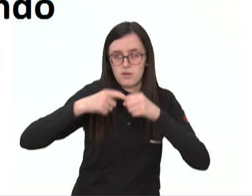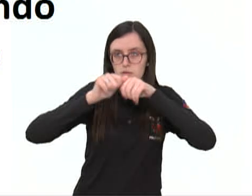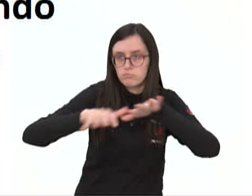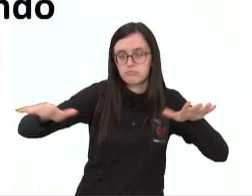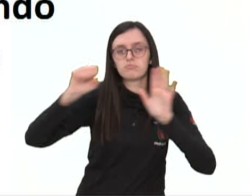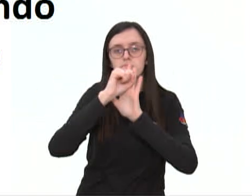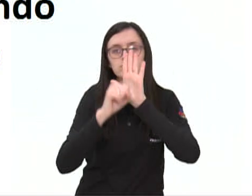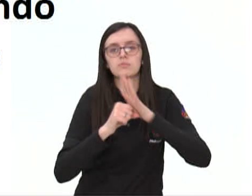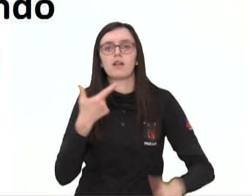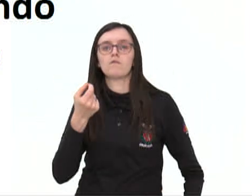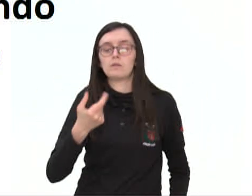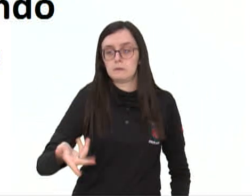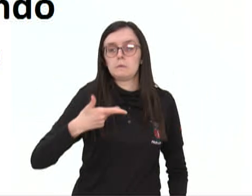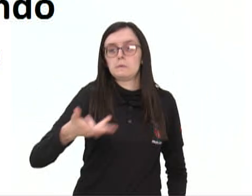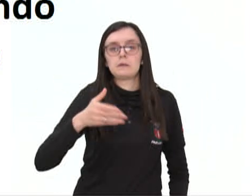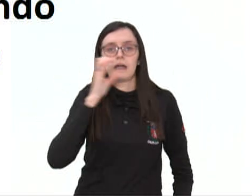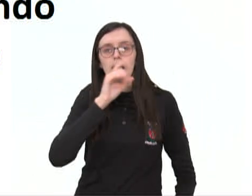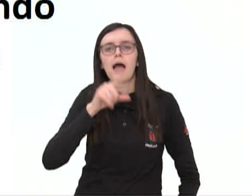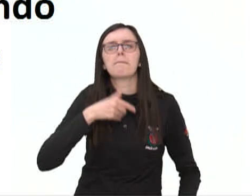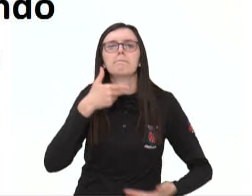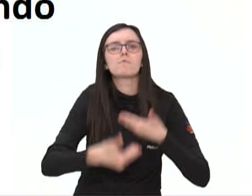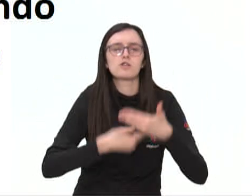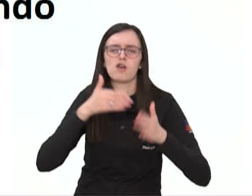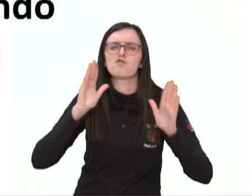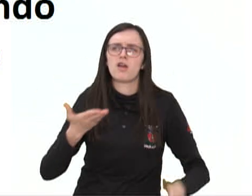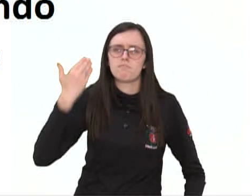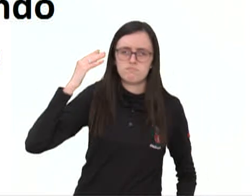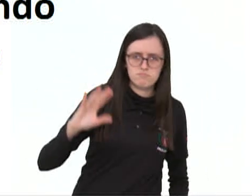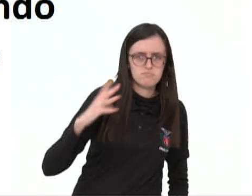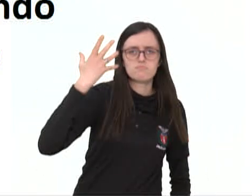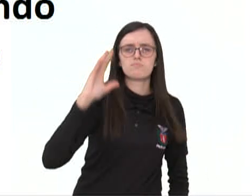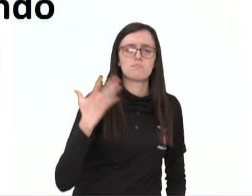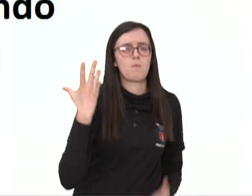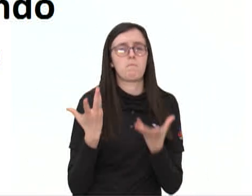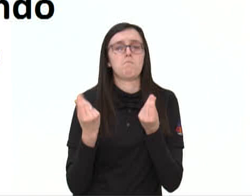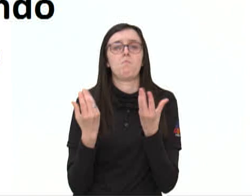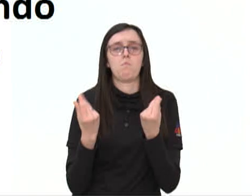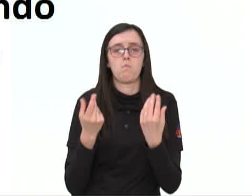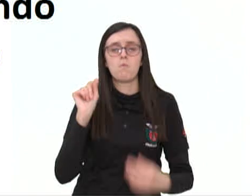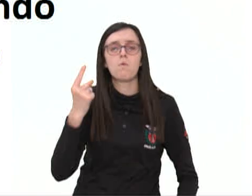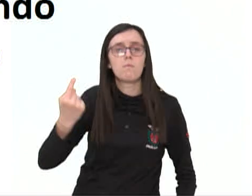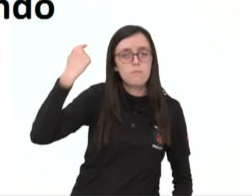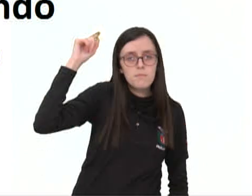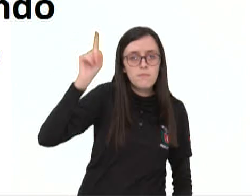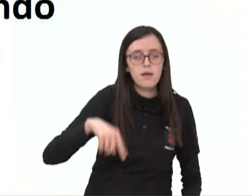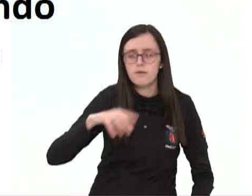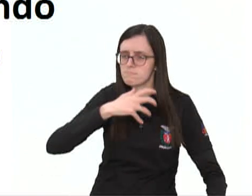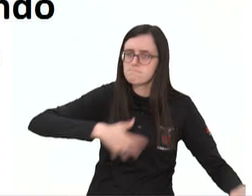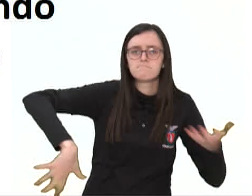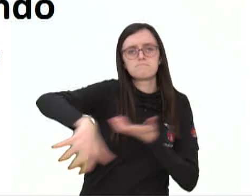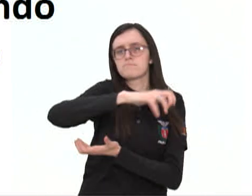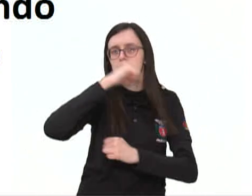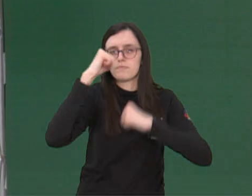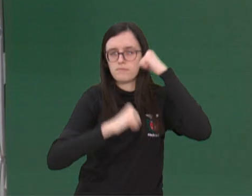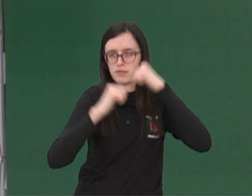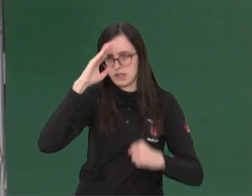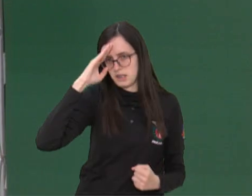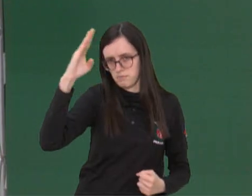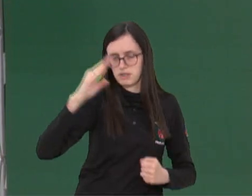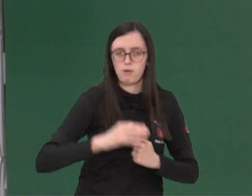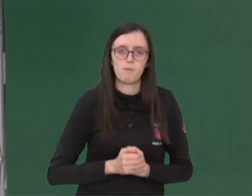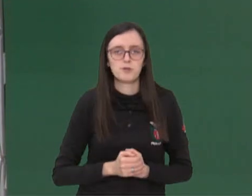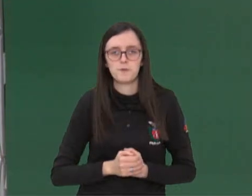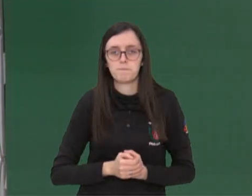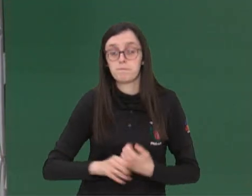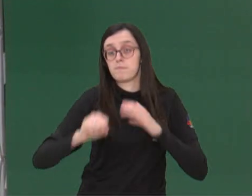século XX acelerou muito um processo que já acontecia muito desde a Revolução Industrial, principalmente.